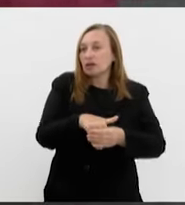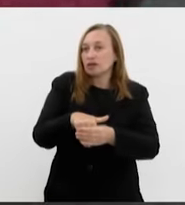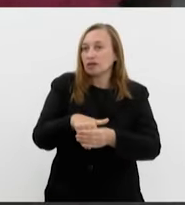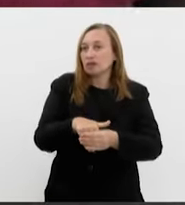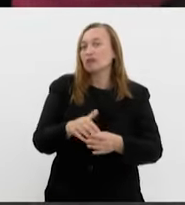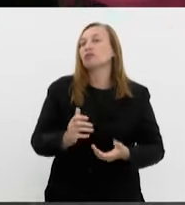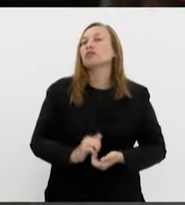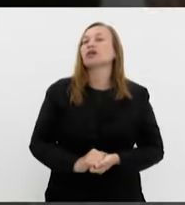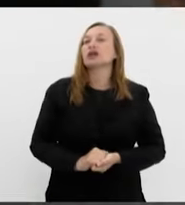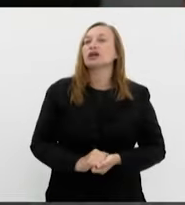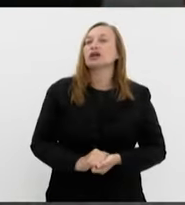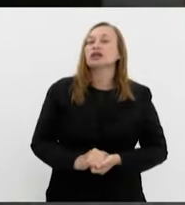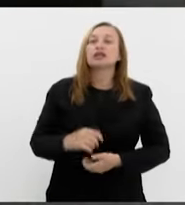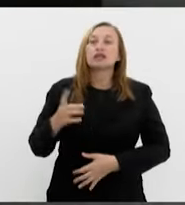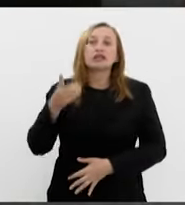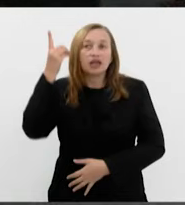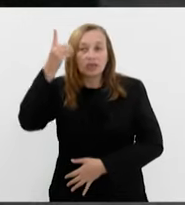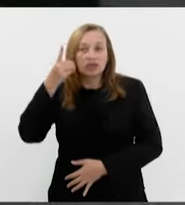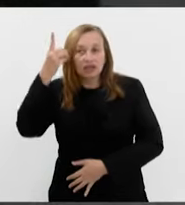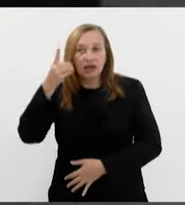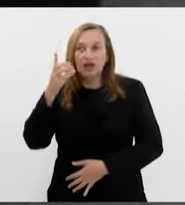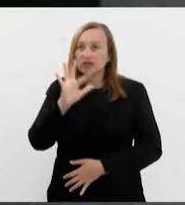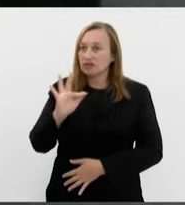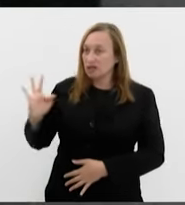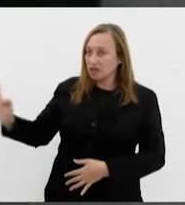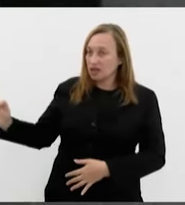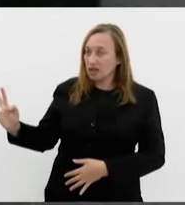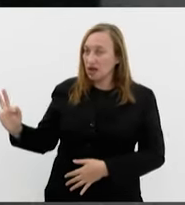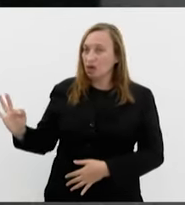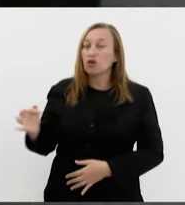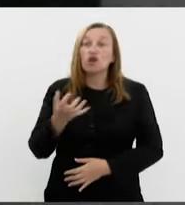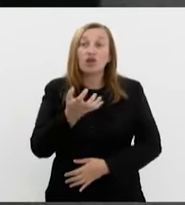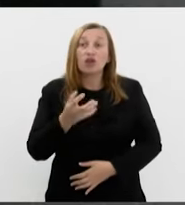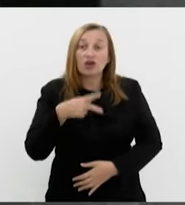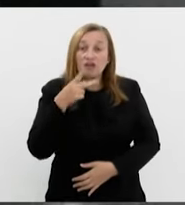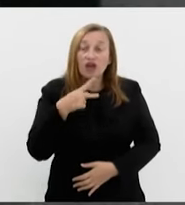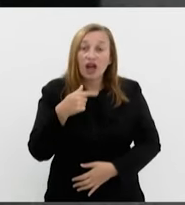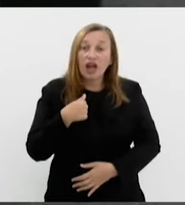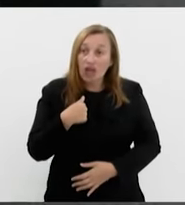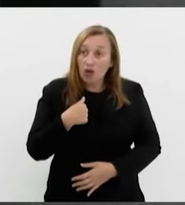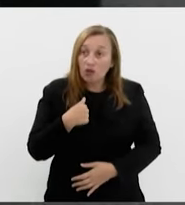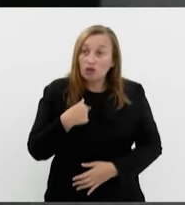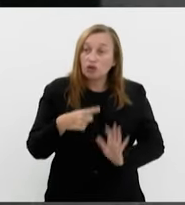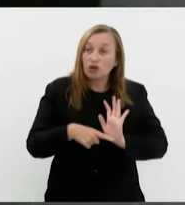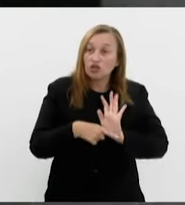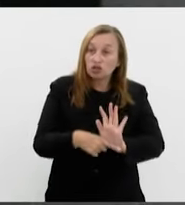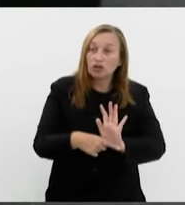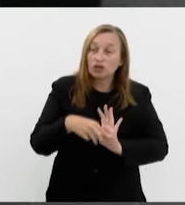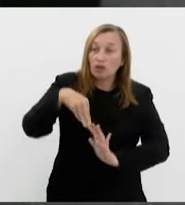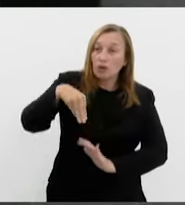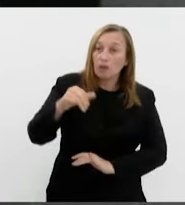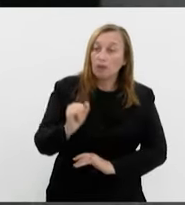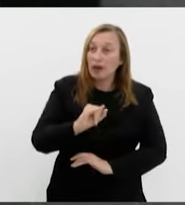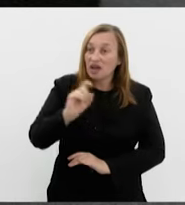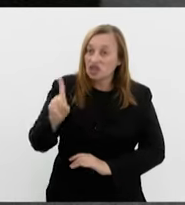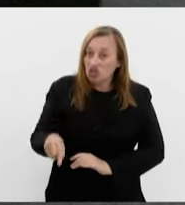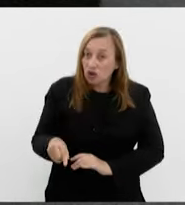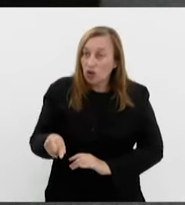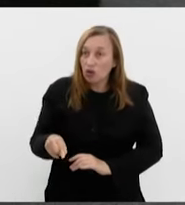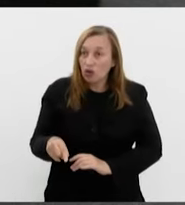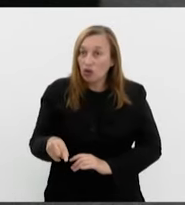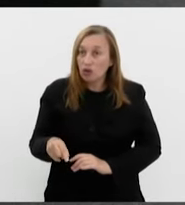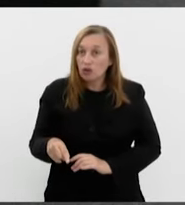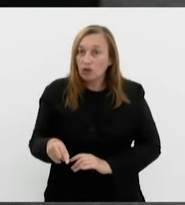deputado federal para antecipar processo eleitoral, eu quero dizer que eu estou ajudando o Major Clímaco e fruto